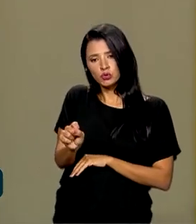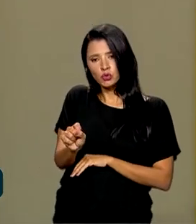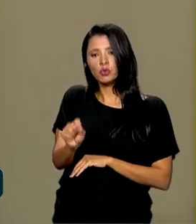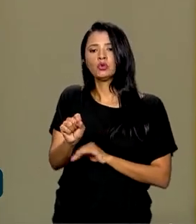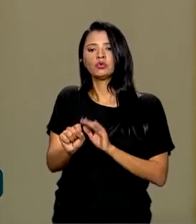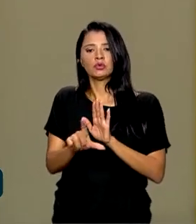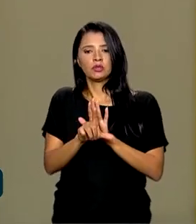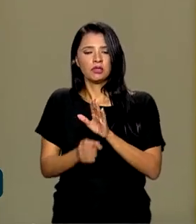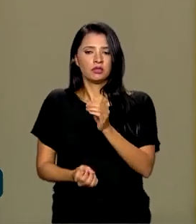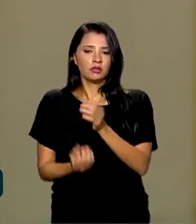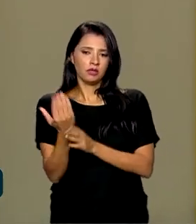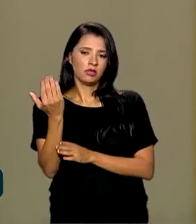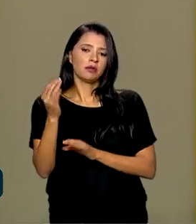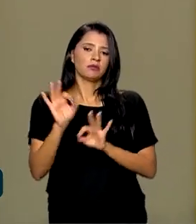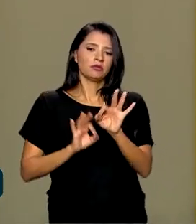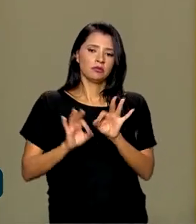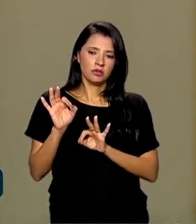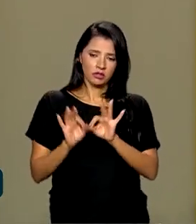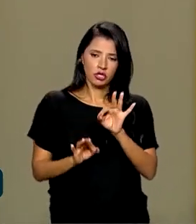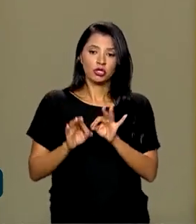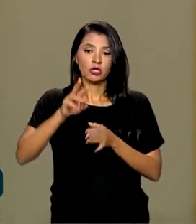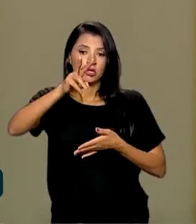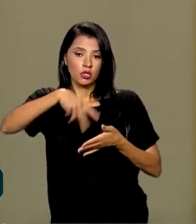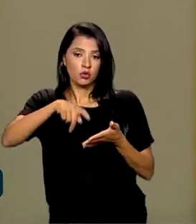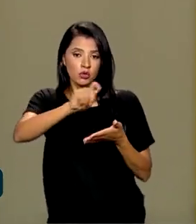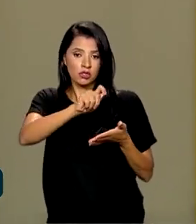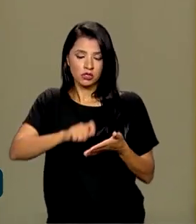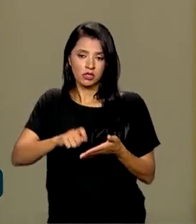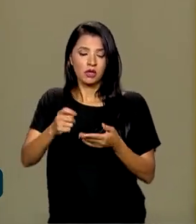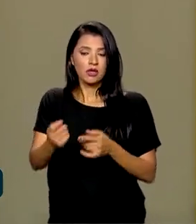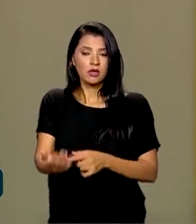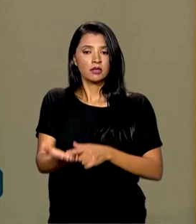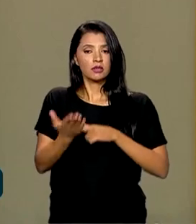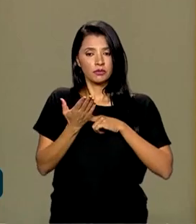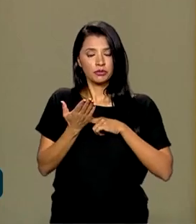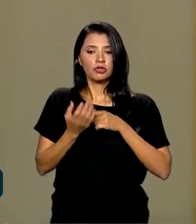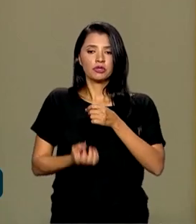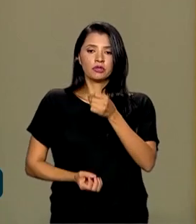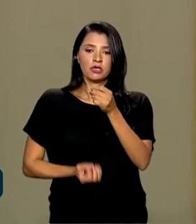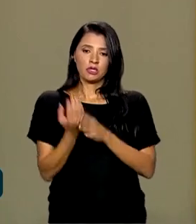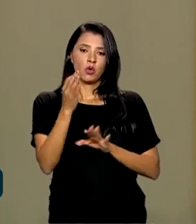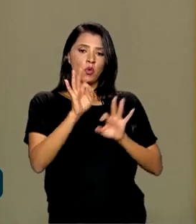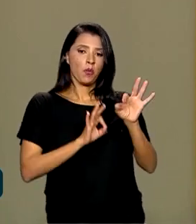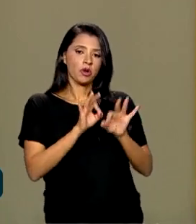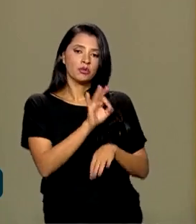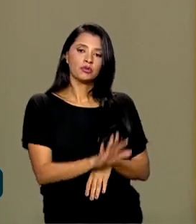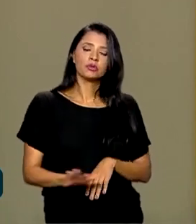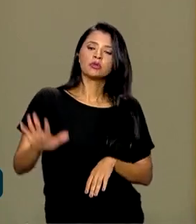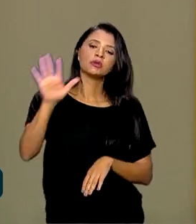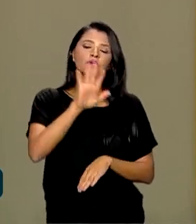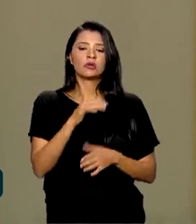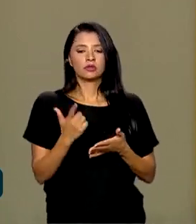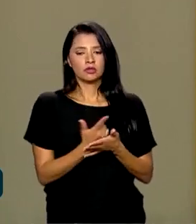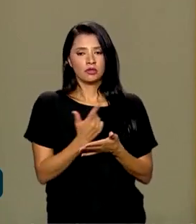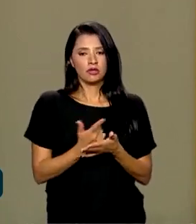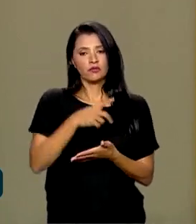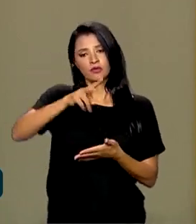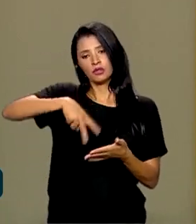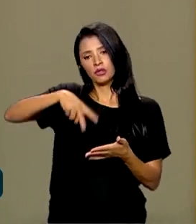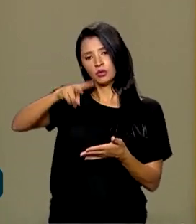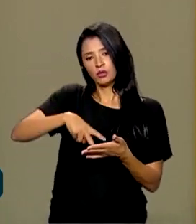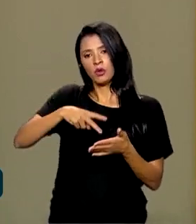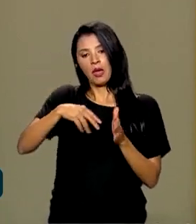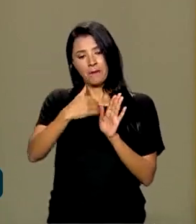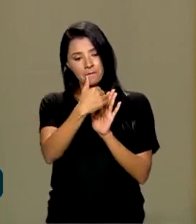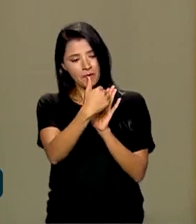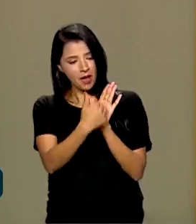a Política Nacional de Leitura e Escrita, e ela estabelece para a gente a construção de um Plano Nacional de Livro e Leitura, estabelecendo ali as metas